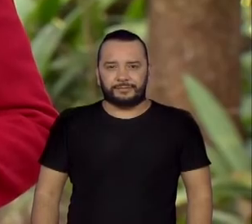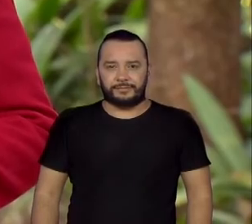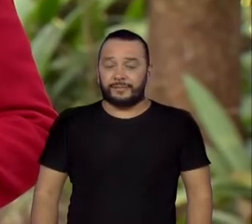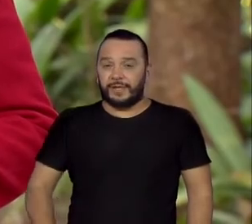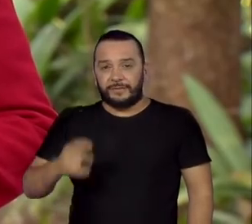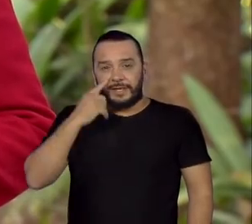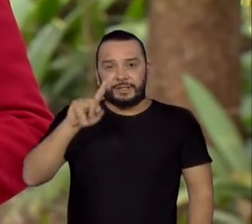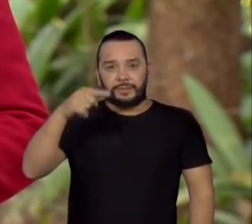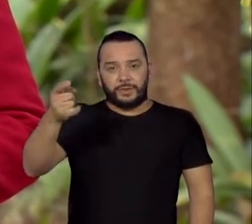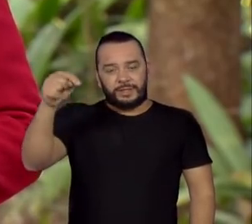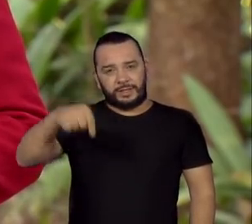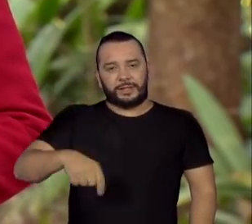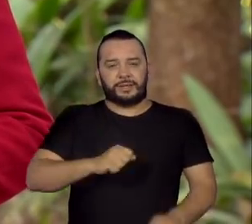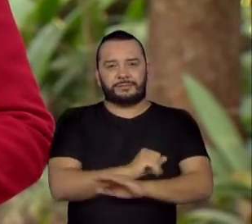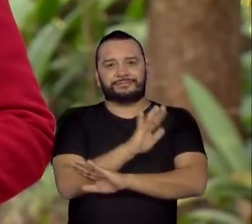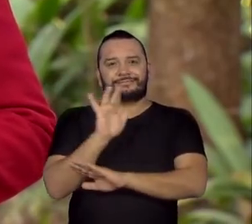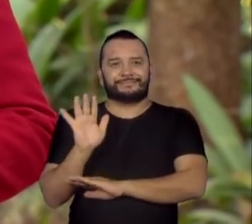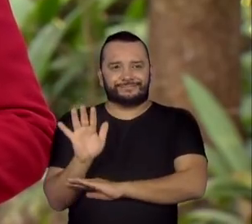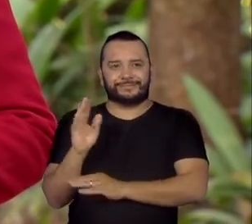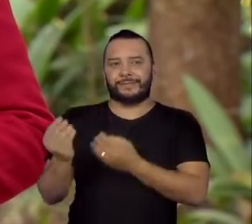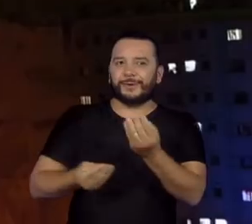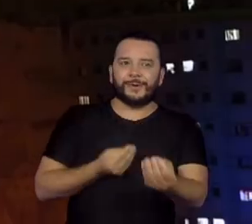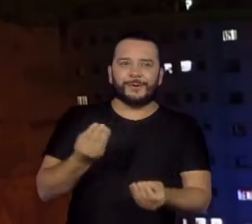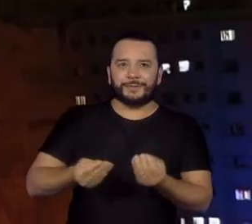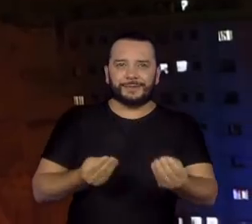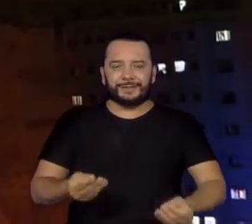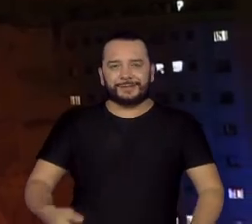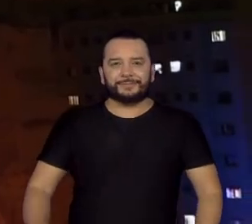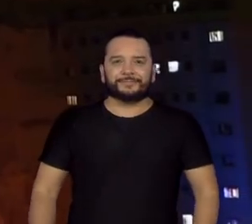E veja a seguir, aqui no Repórter Eco.